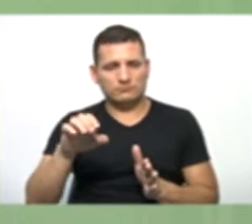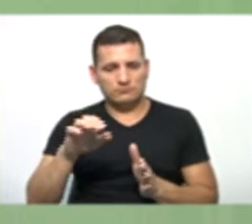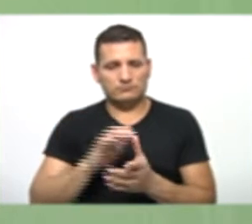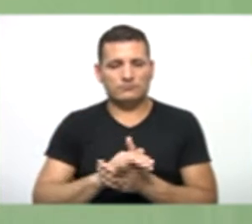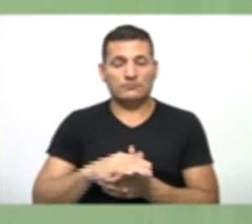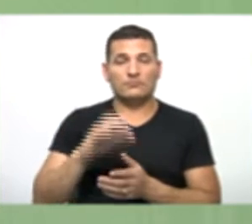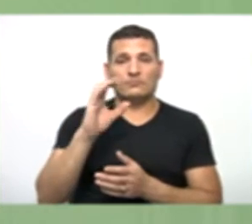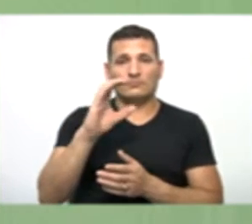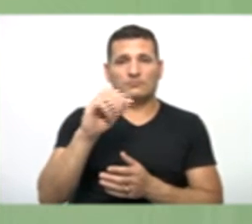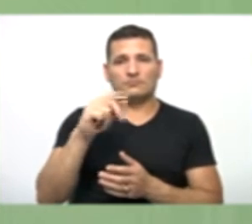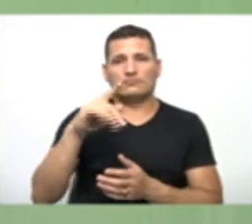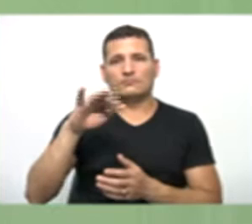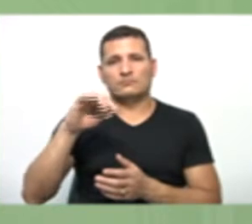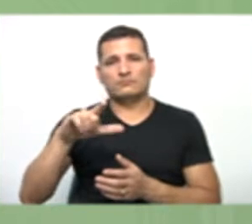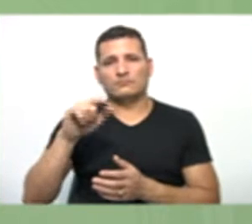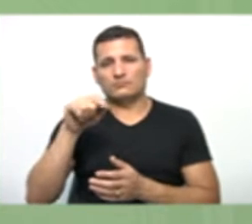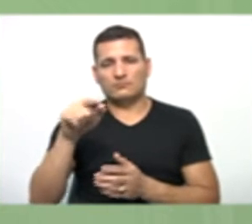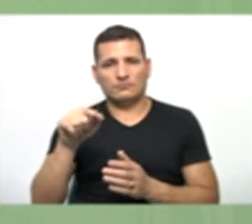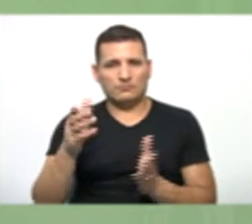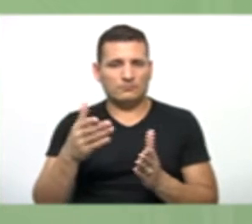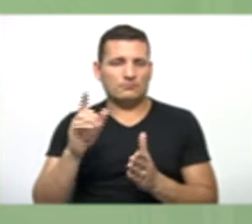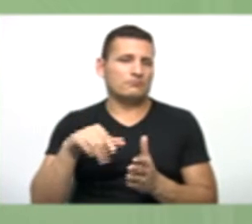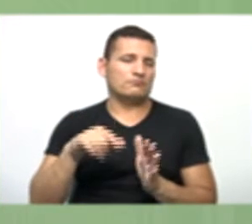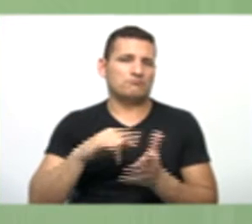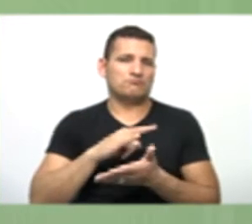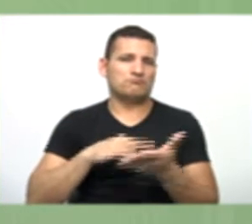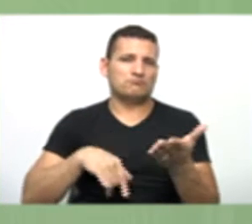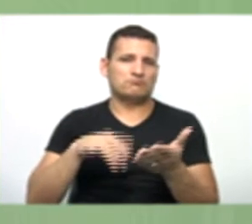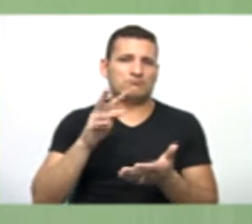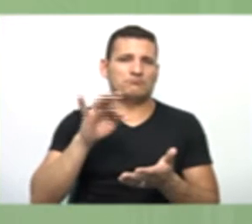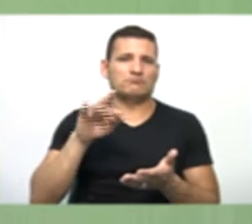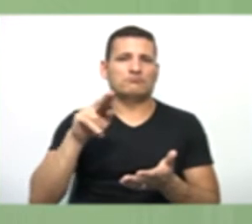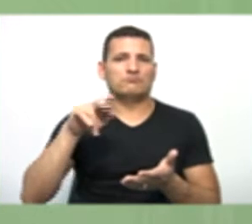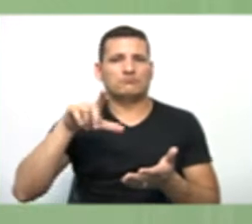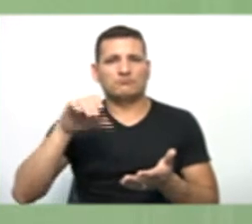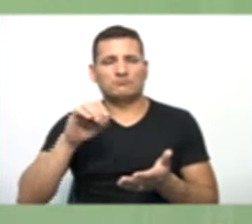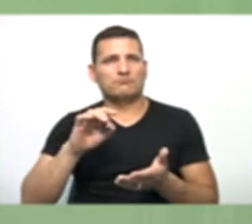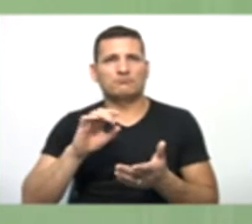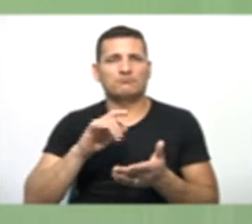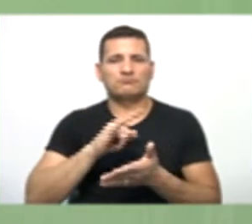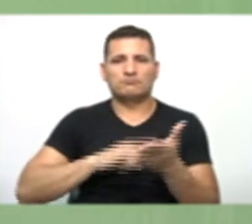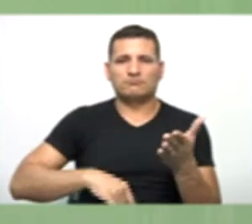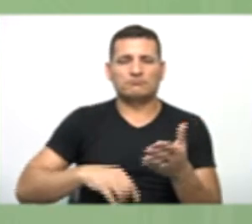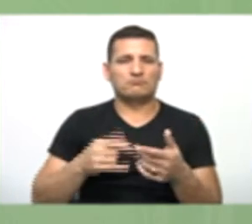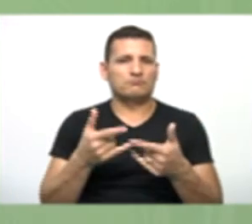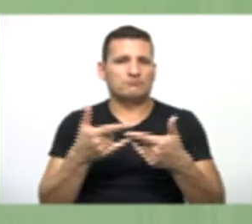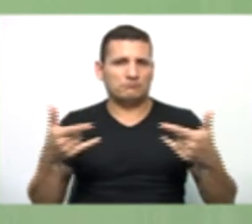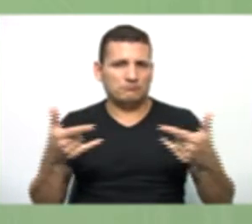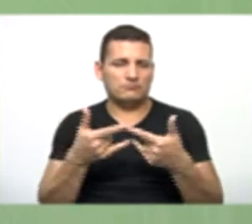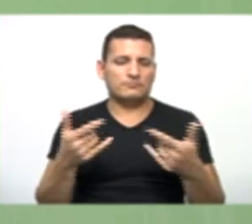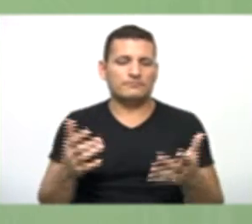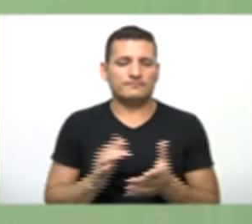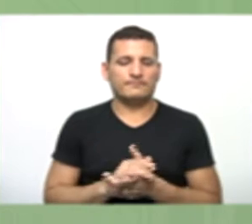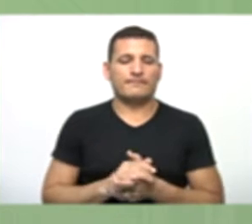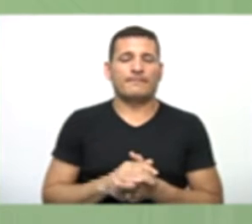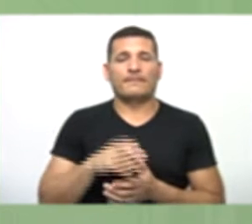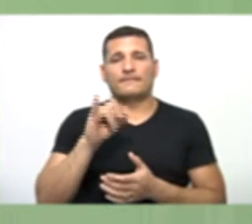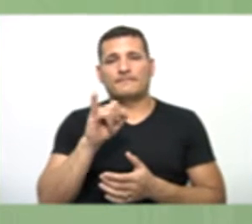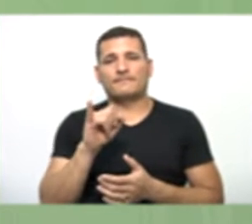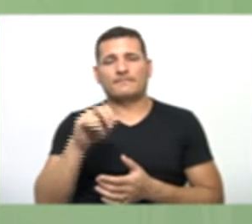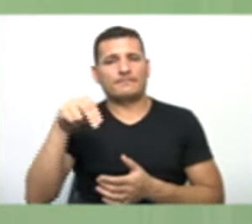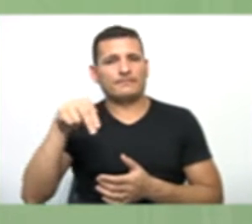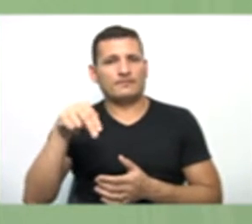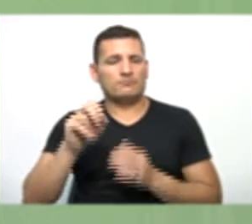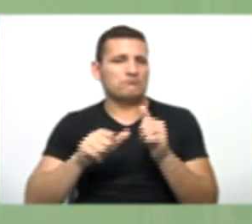agora é um valor nominal de um título, né? Porque eu estou descontando uma nota promissória, um cheque. O I e o N